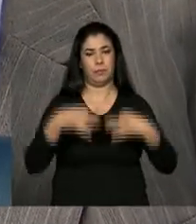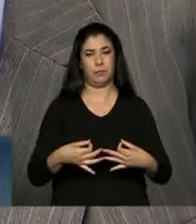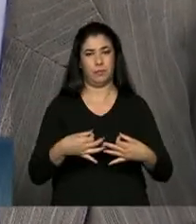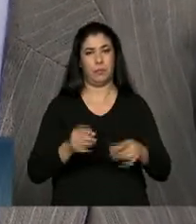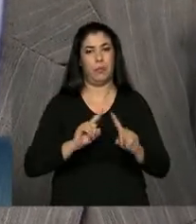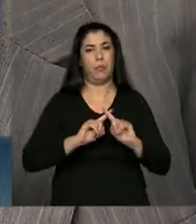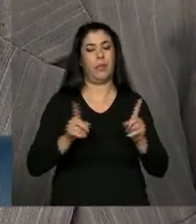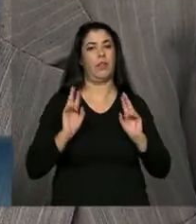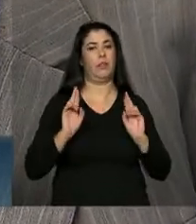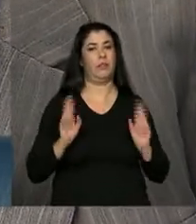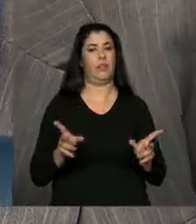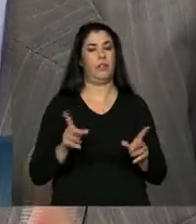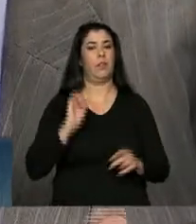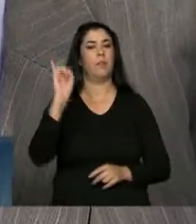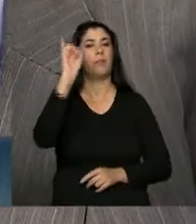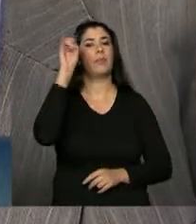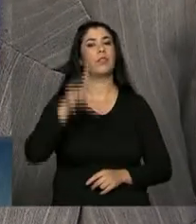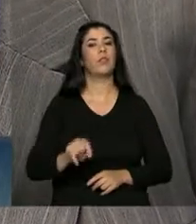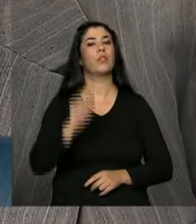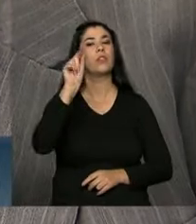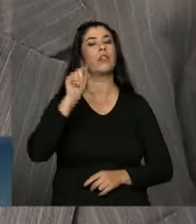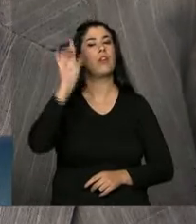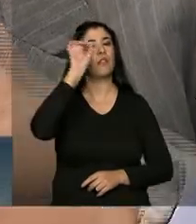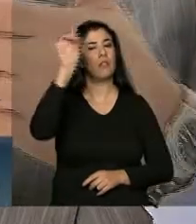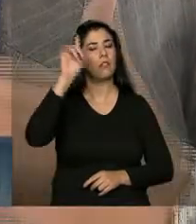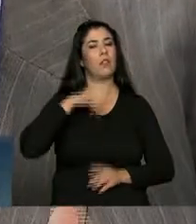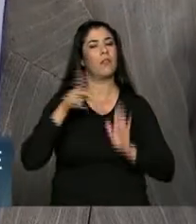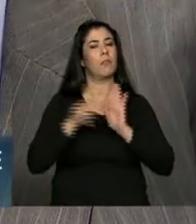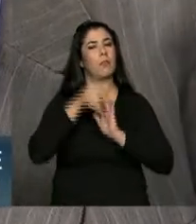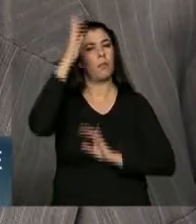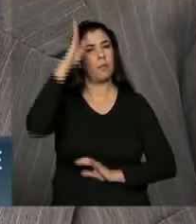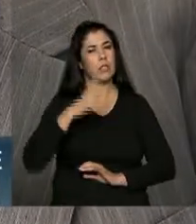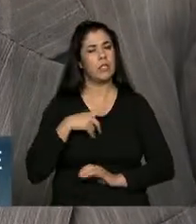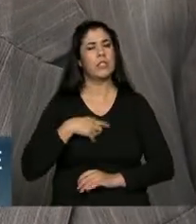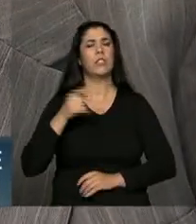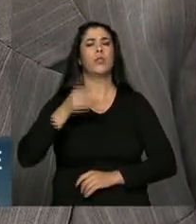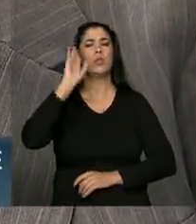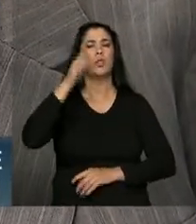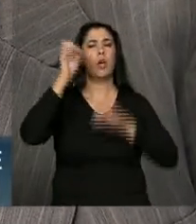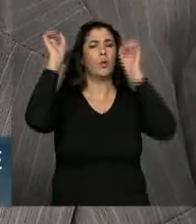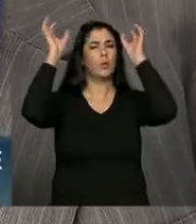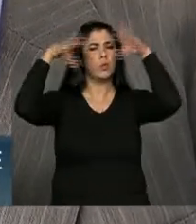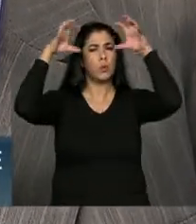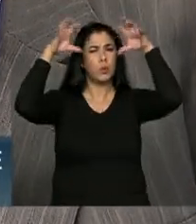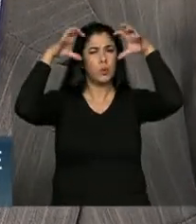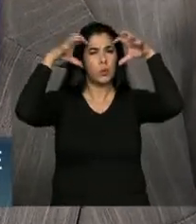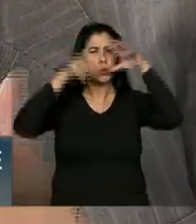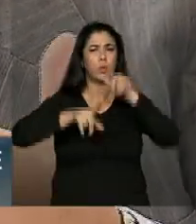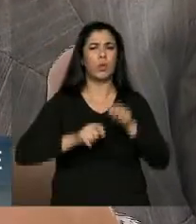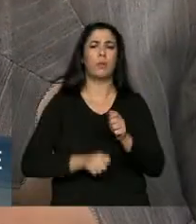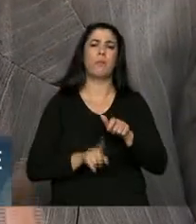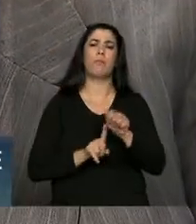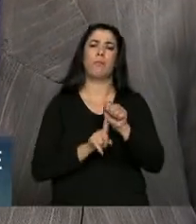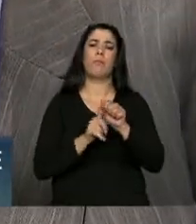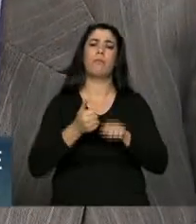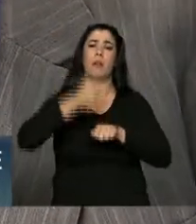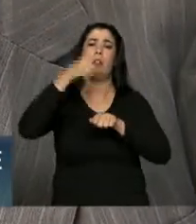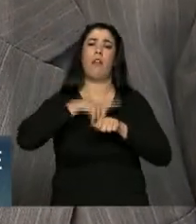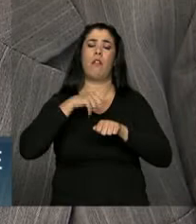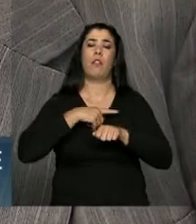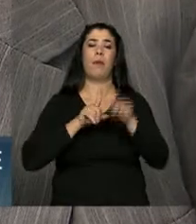outro lado é importante destacar que Deus é Brasileiro choveu melhor no mês de março choveu